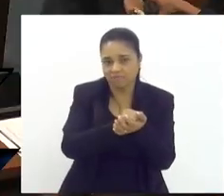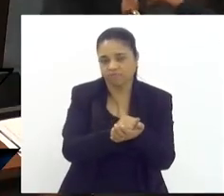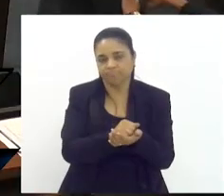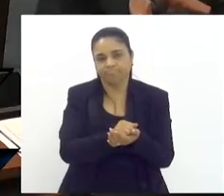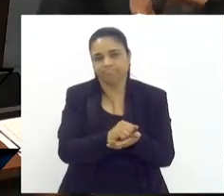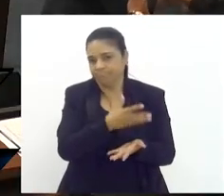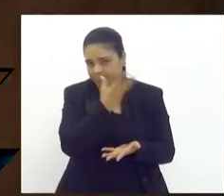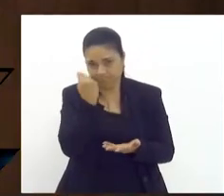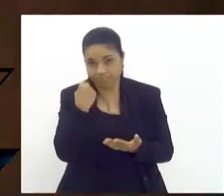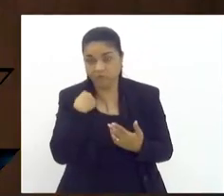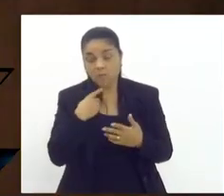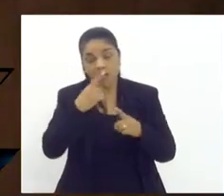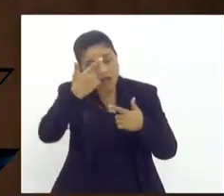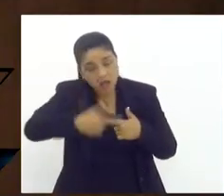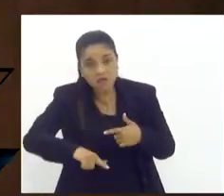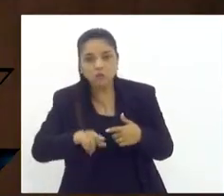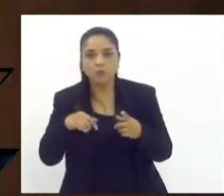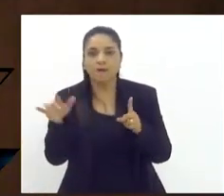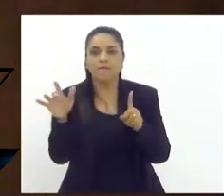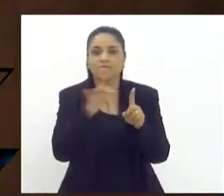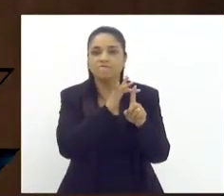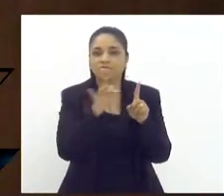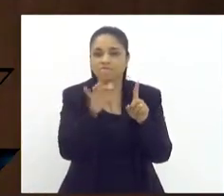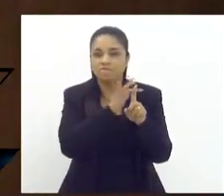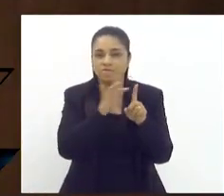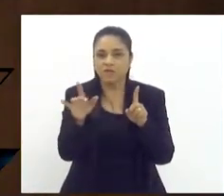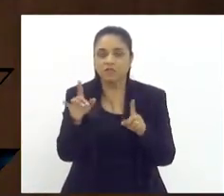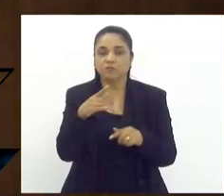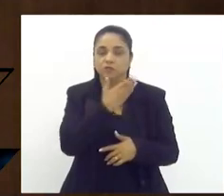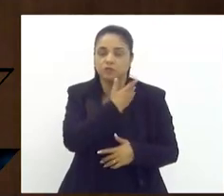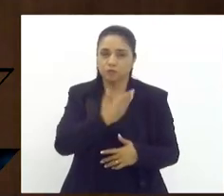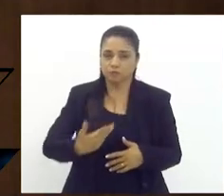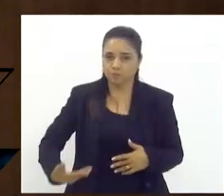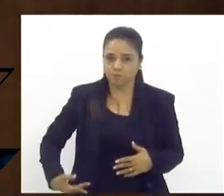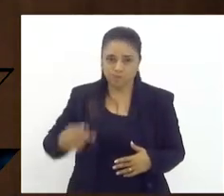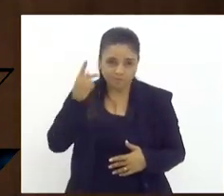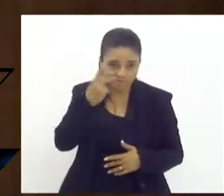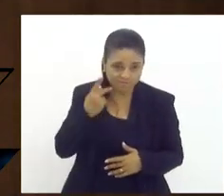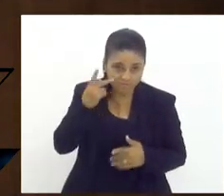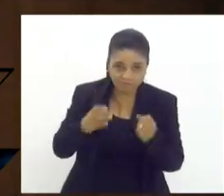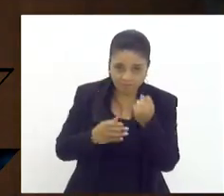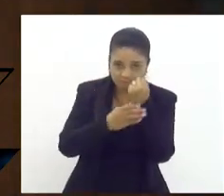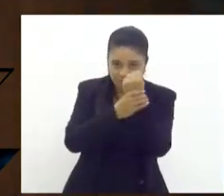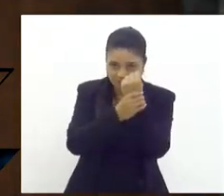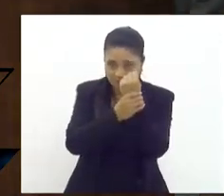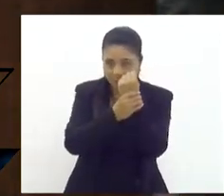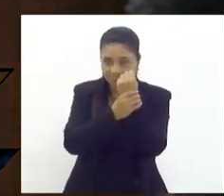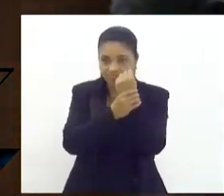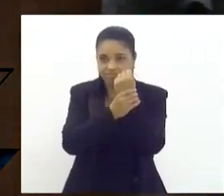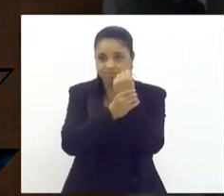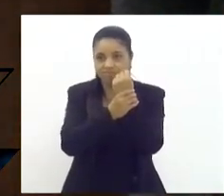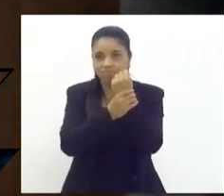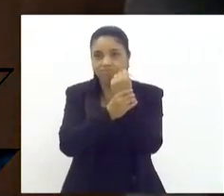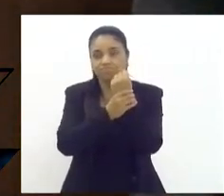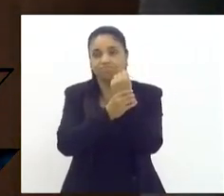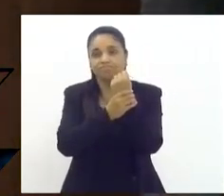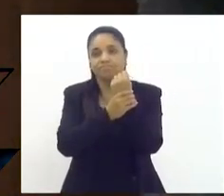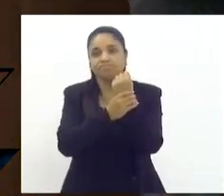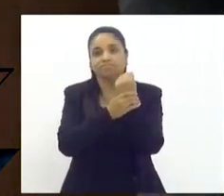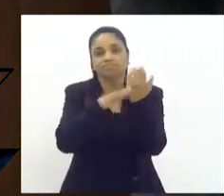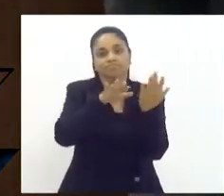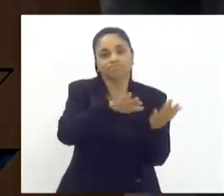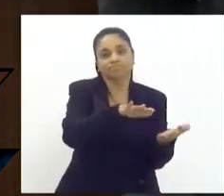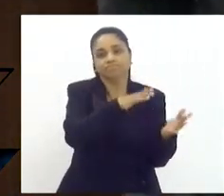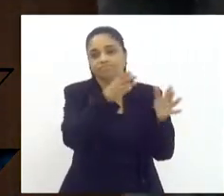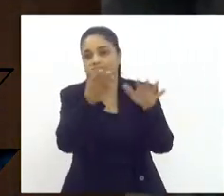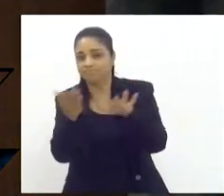vítima do estado da política de segurança pública caiu tombou na